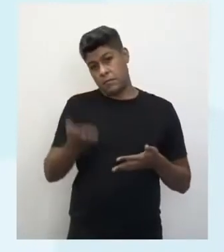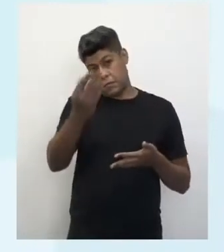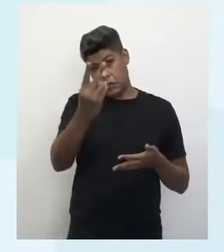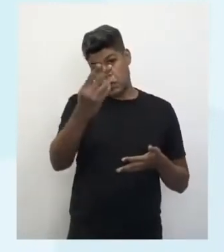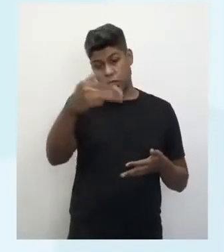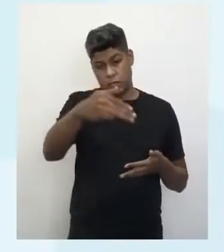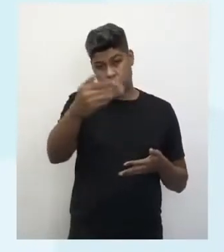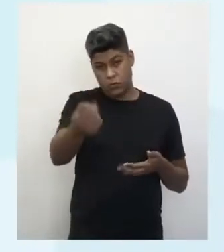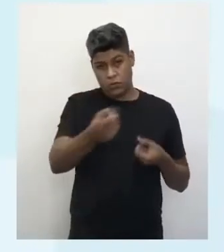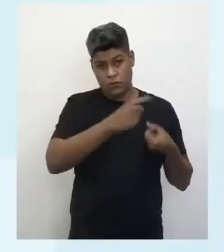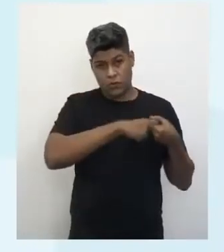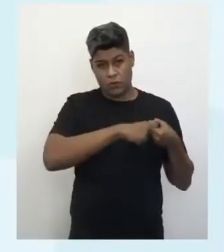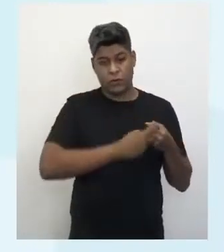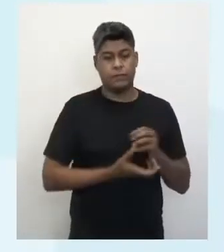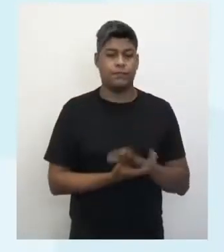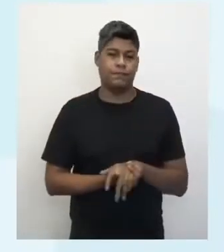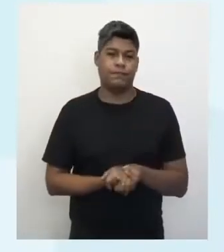2 minutinhos.